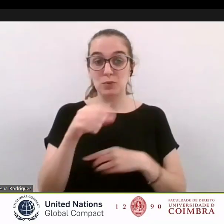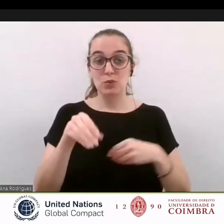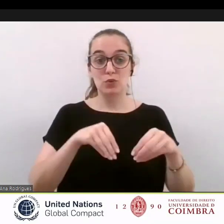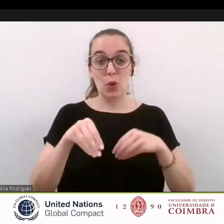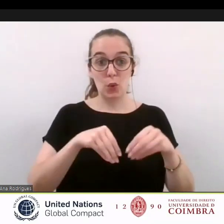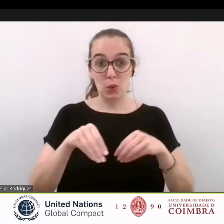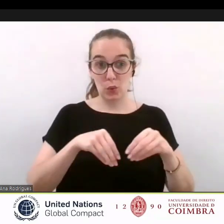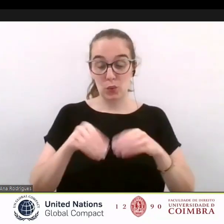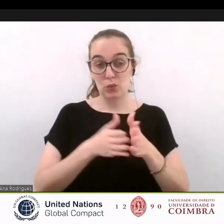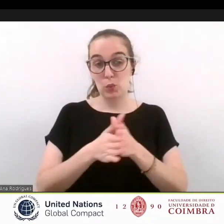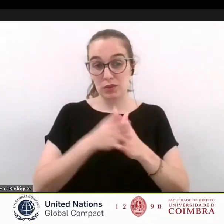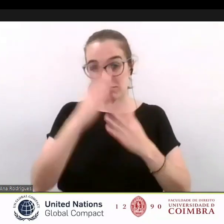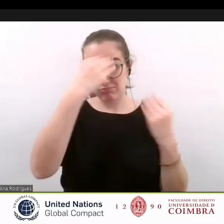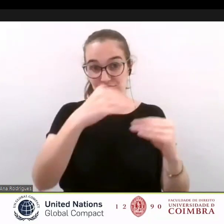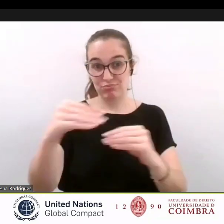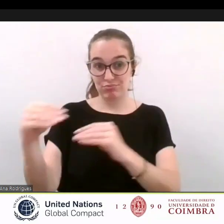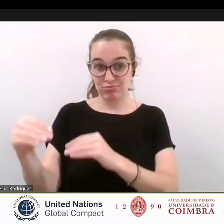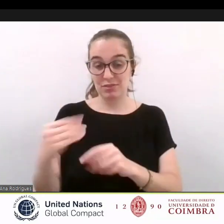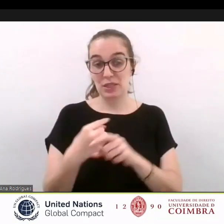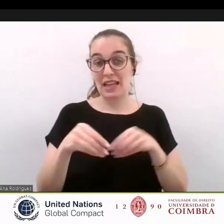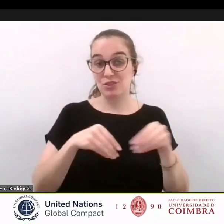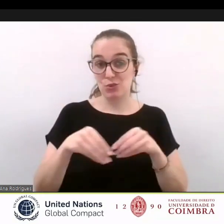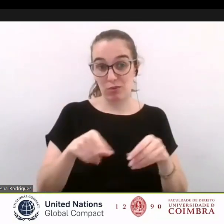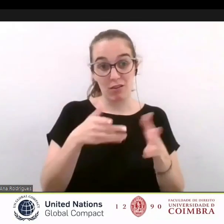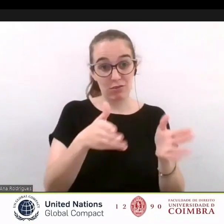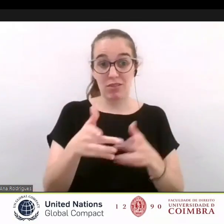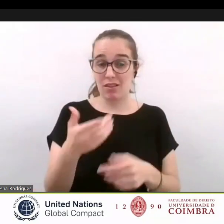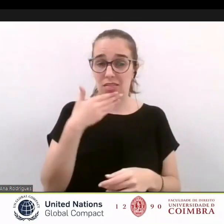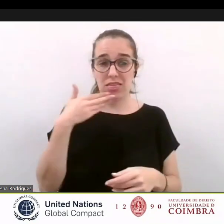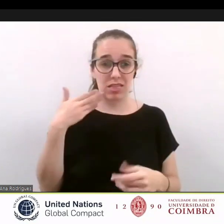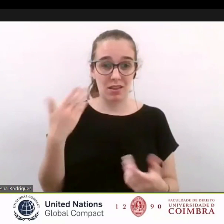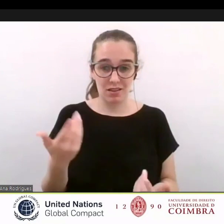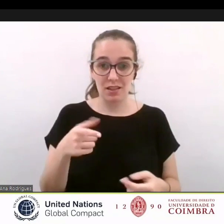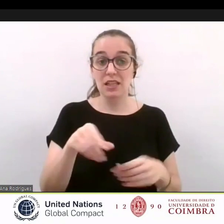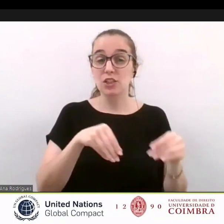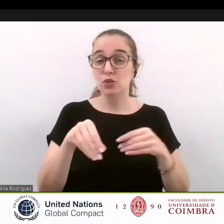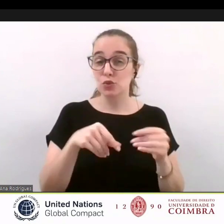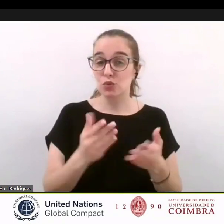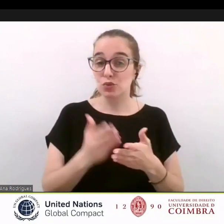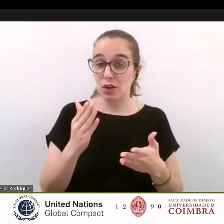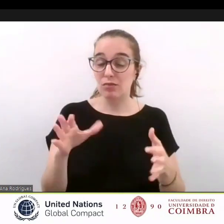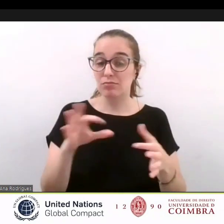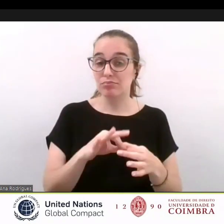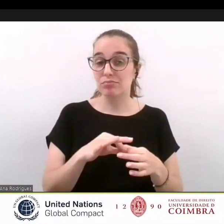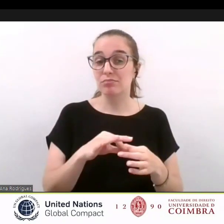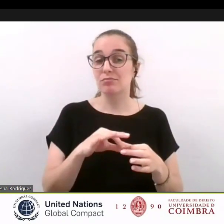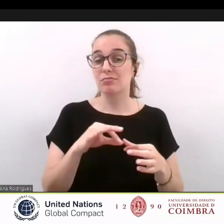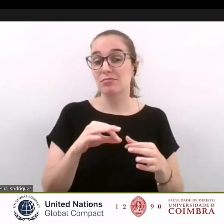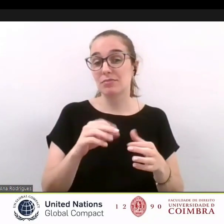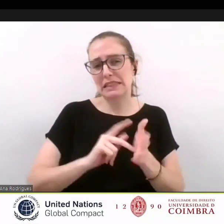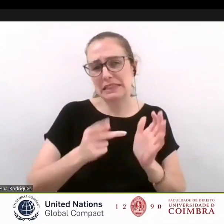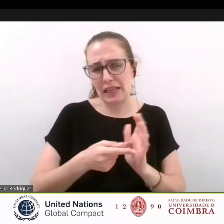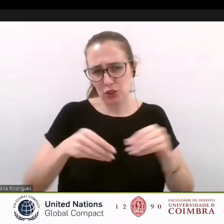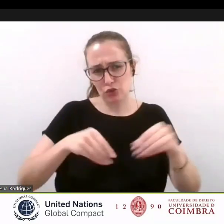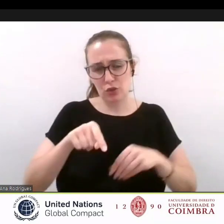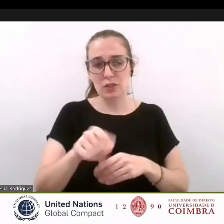estratégia para transformação social e acho que a gamificação não é só ou seja, a utilização de técnicas de